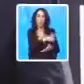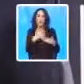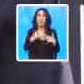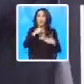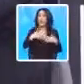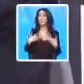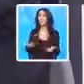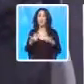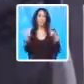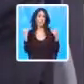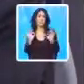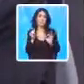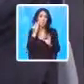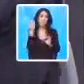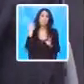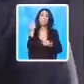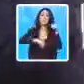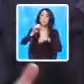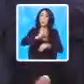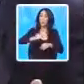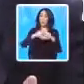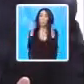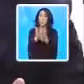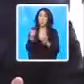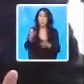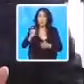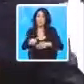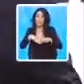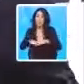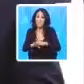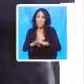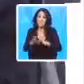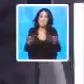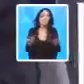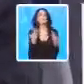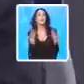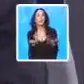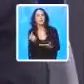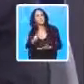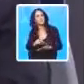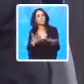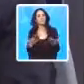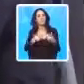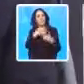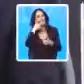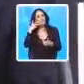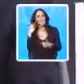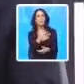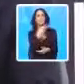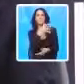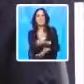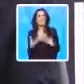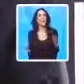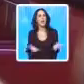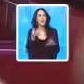muito à vontade como esteve antes, quando votou sempre contra tudo o que o Partido Socialista fez, e aparece com uma grande facilidade a dizer, bem,